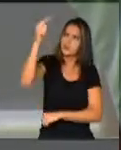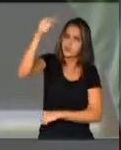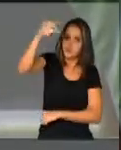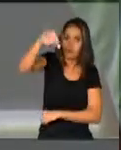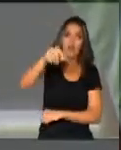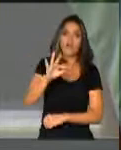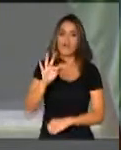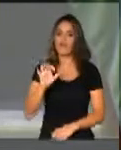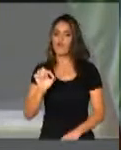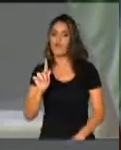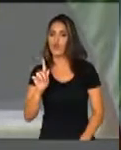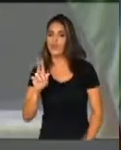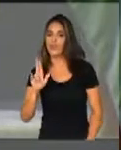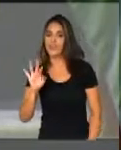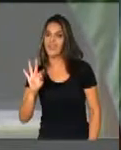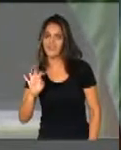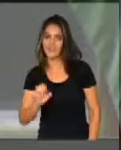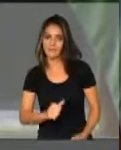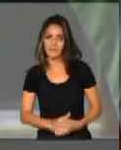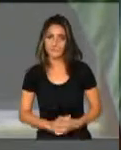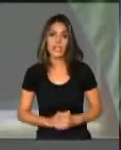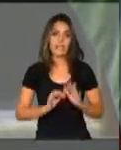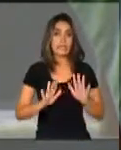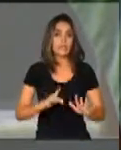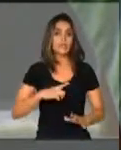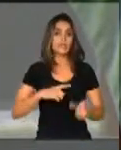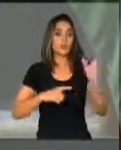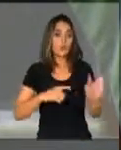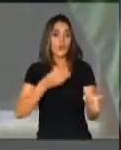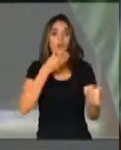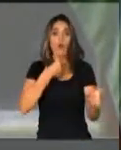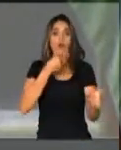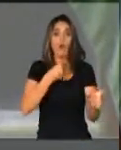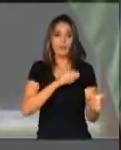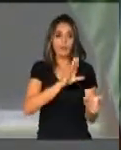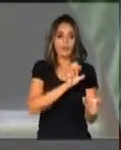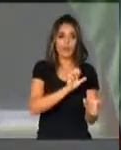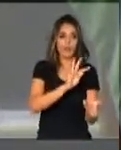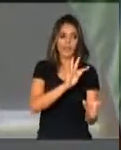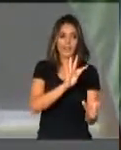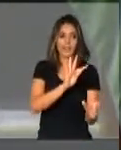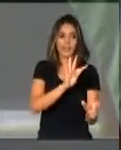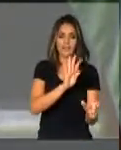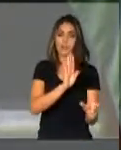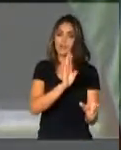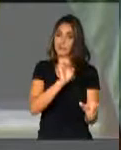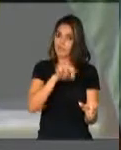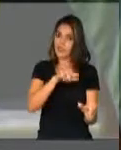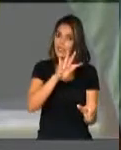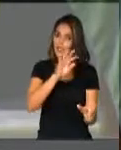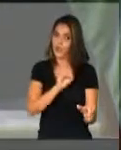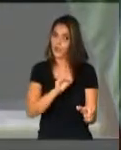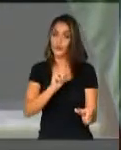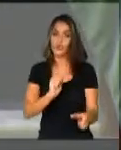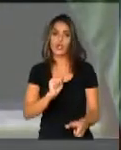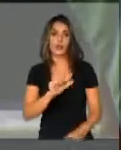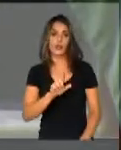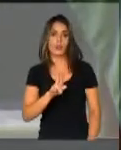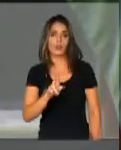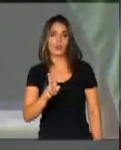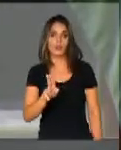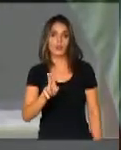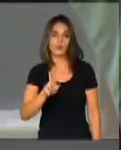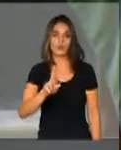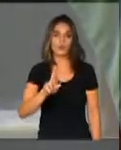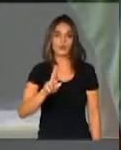entanto, que o brigadeiro Bento Albuquerque, que é, na verdade, o almirante,